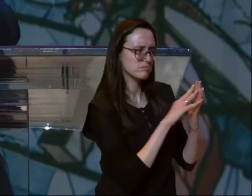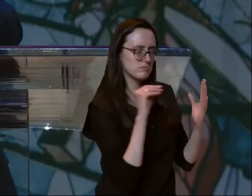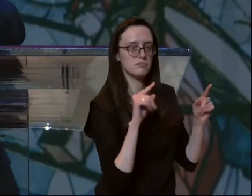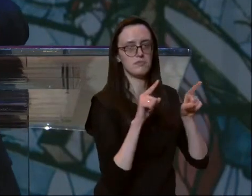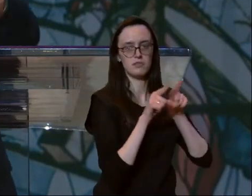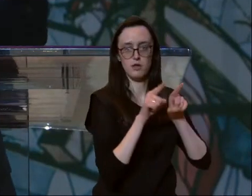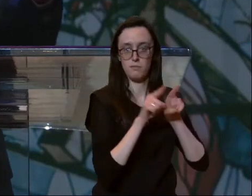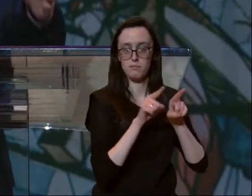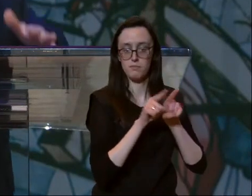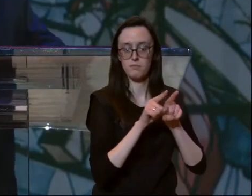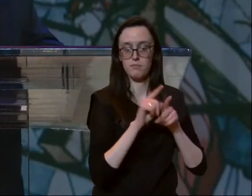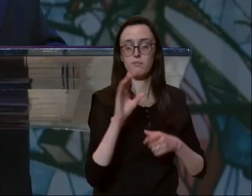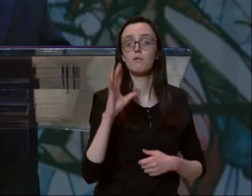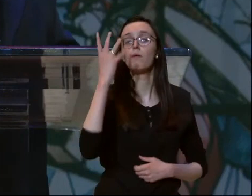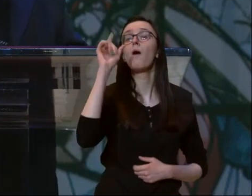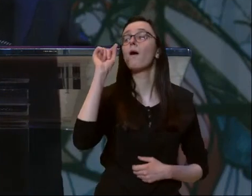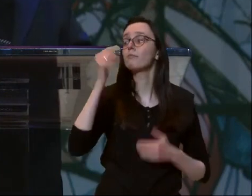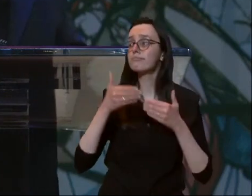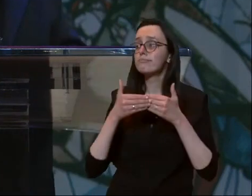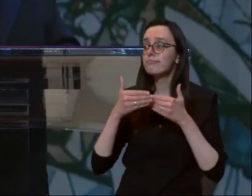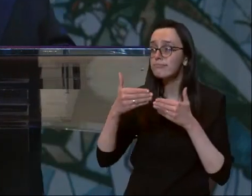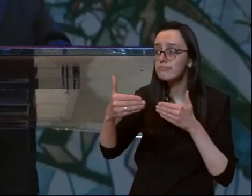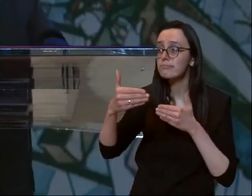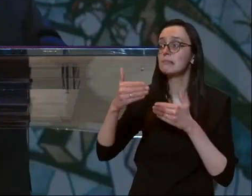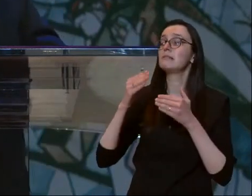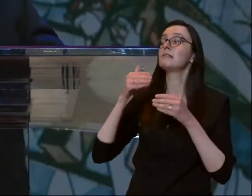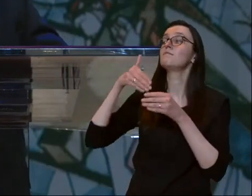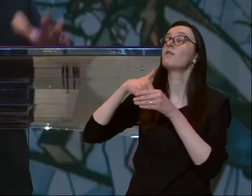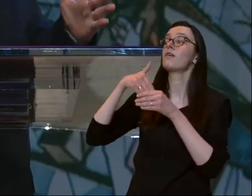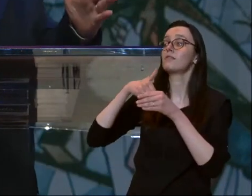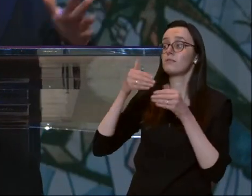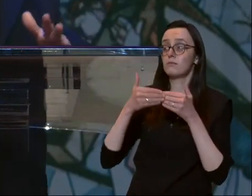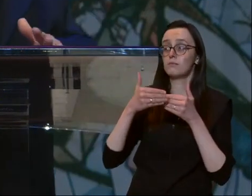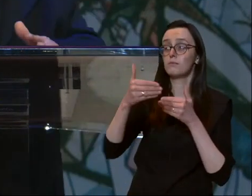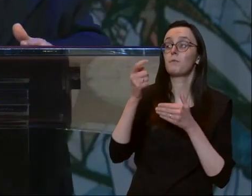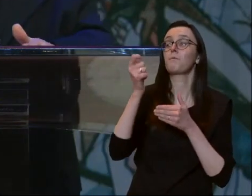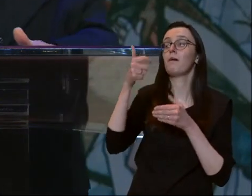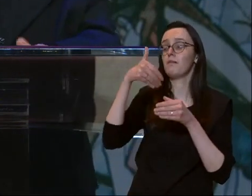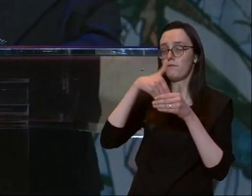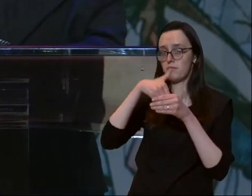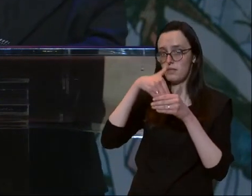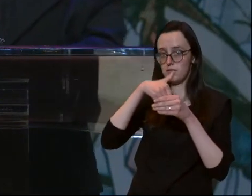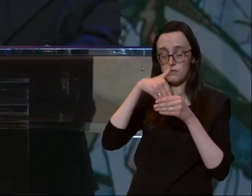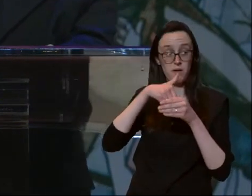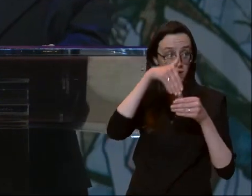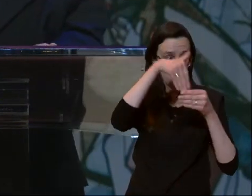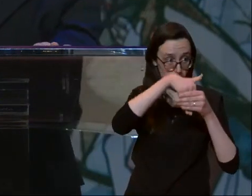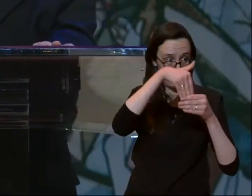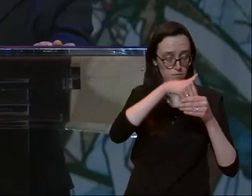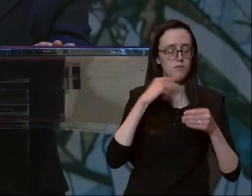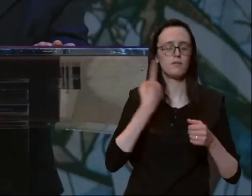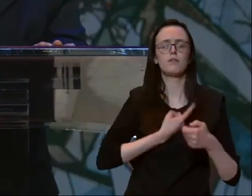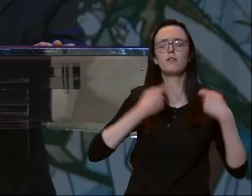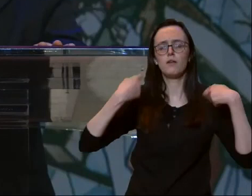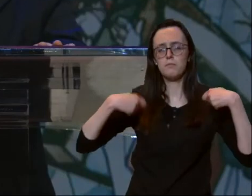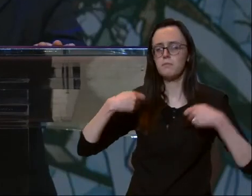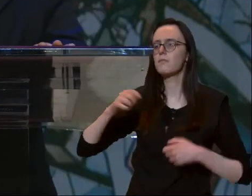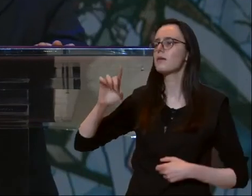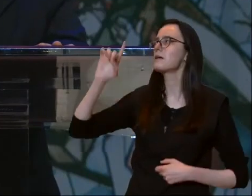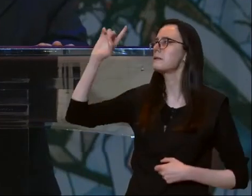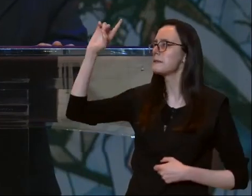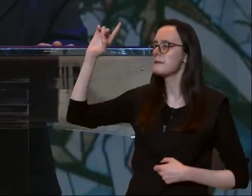está à beira de eleições. E mais do que nunca, precisamos que Deus